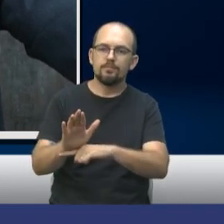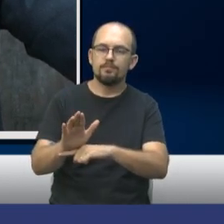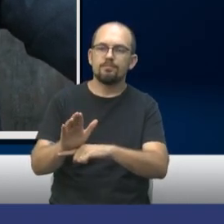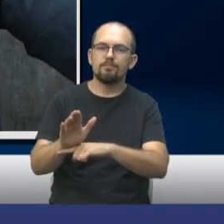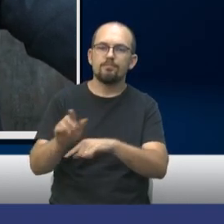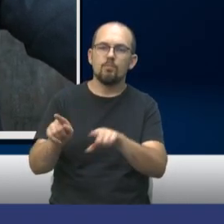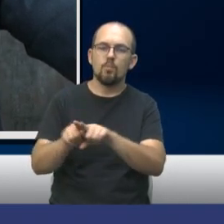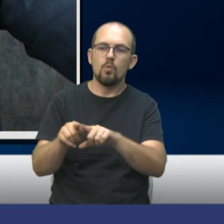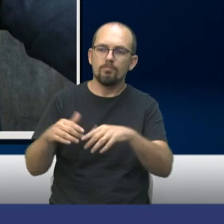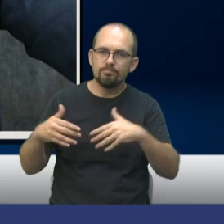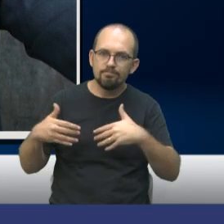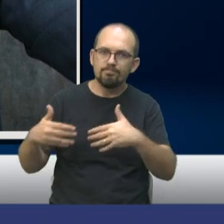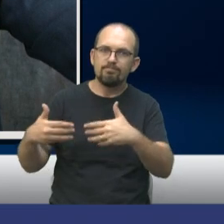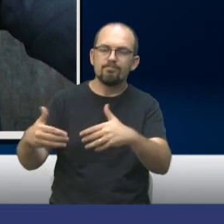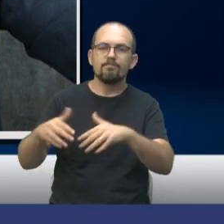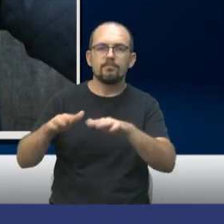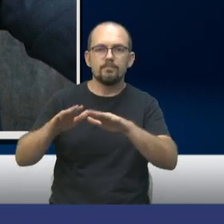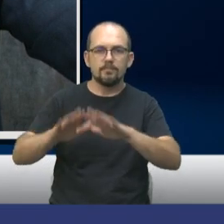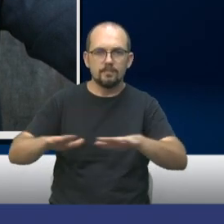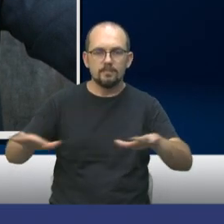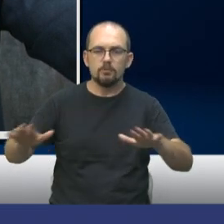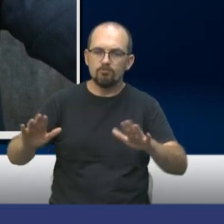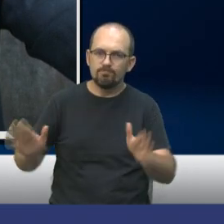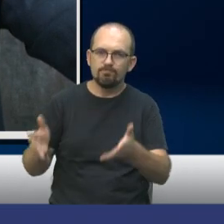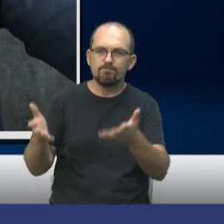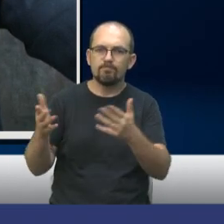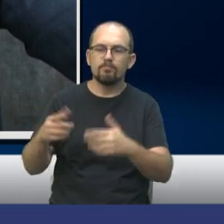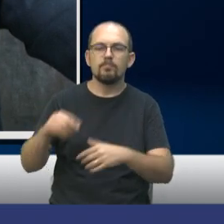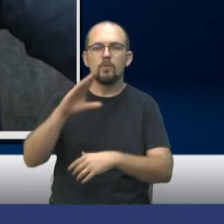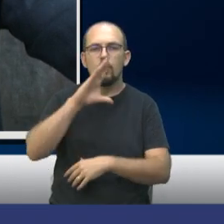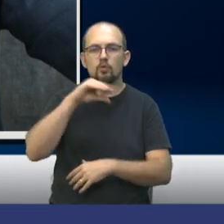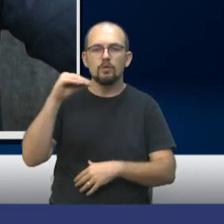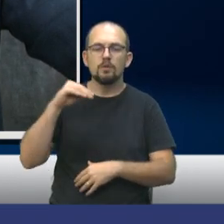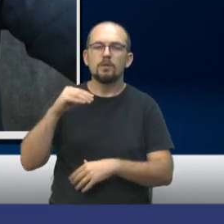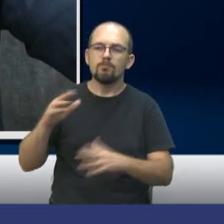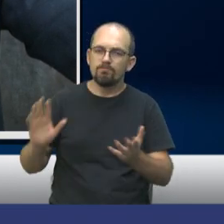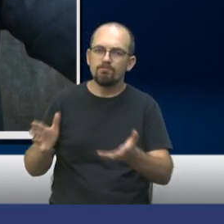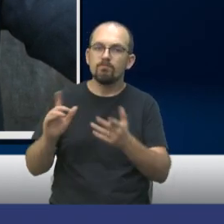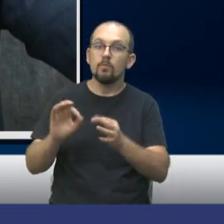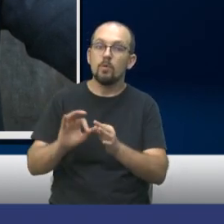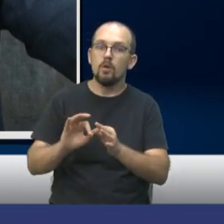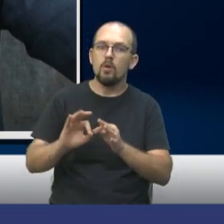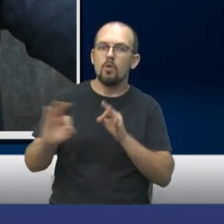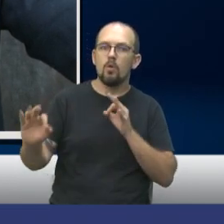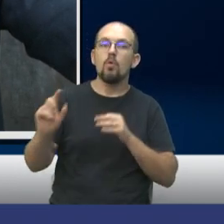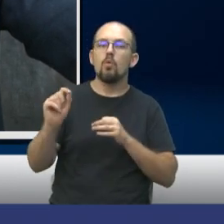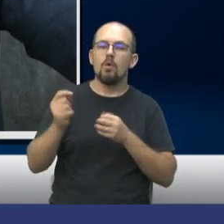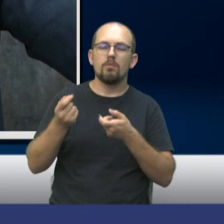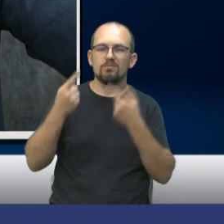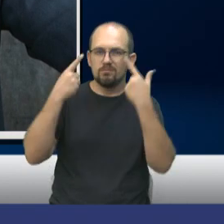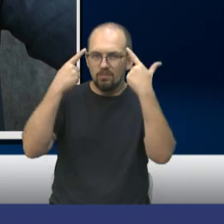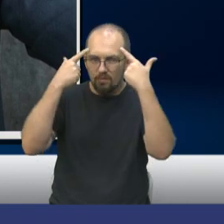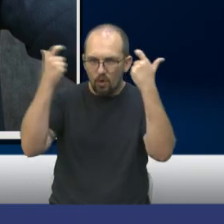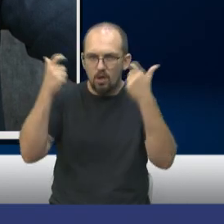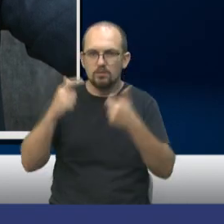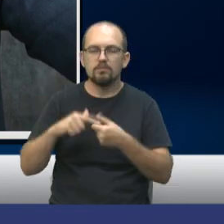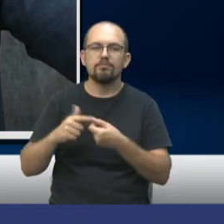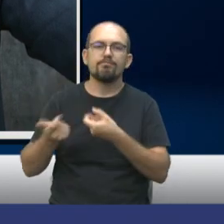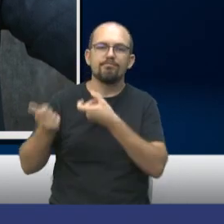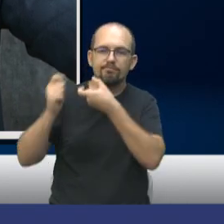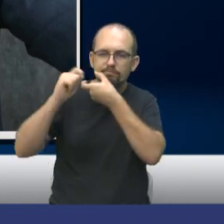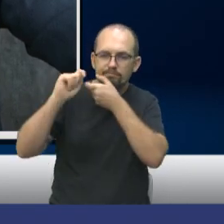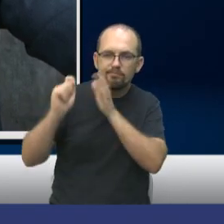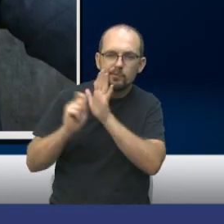manter nossas crianças, nossos adolescentes longe da violência, das drogas, da